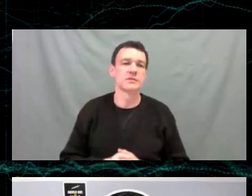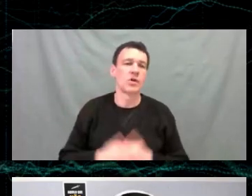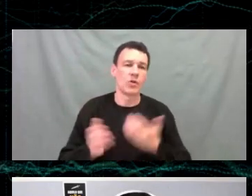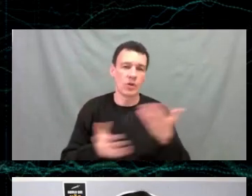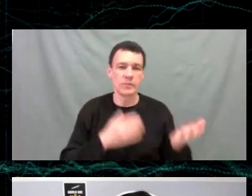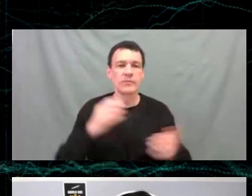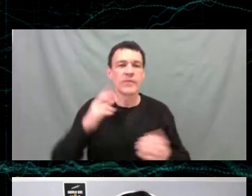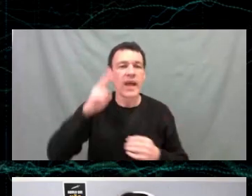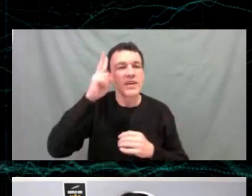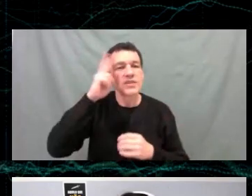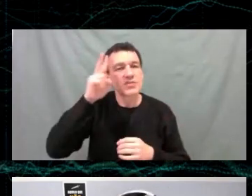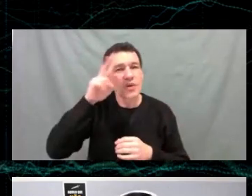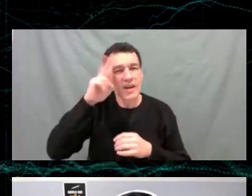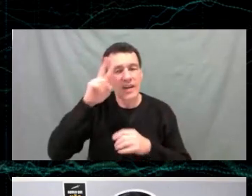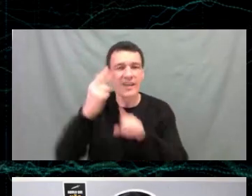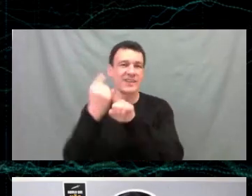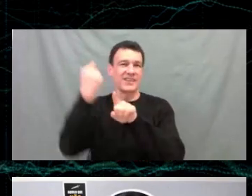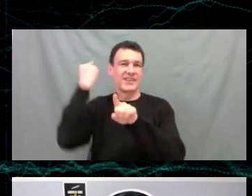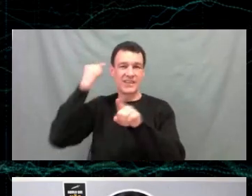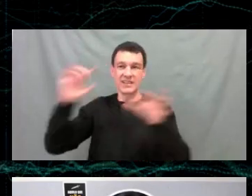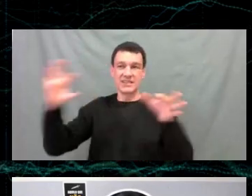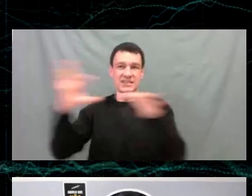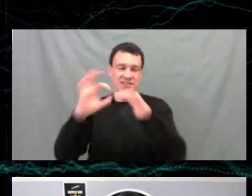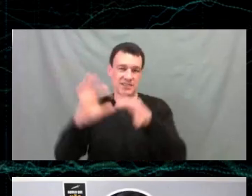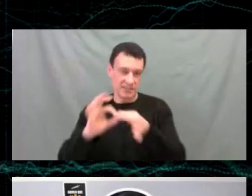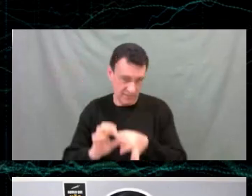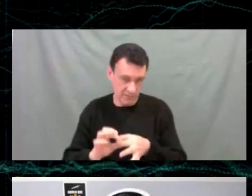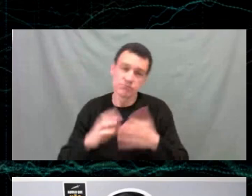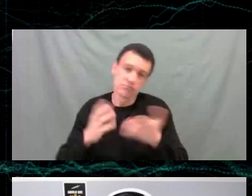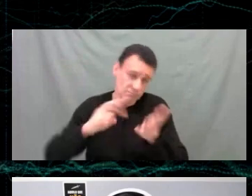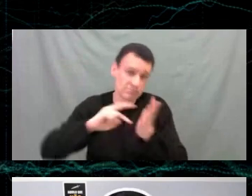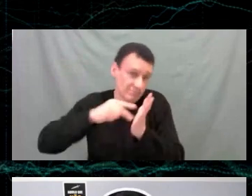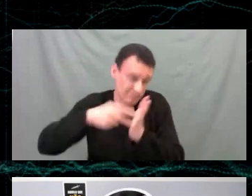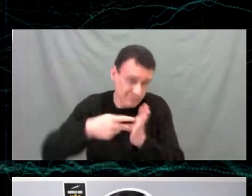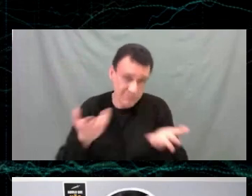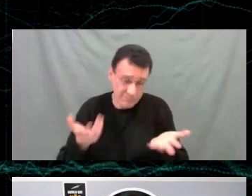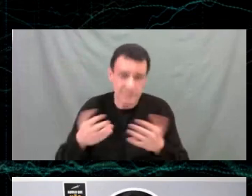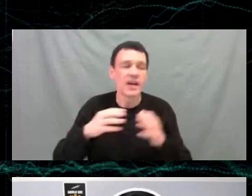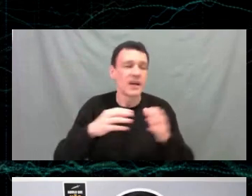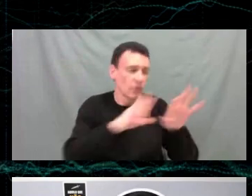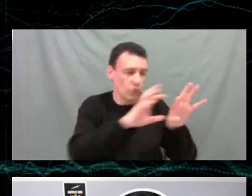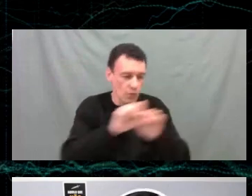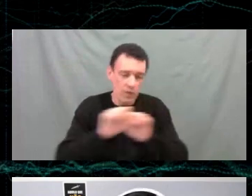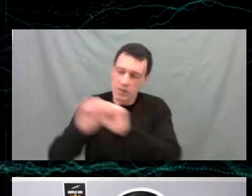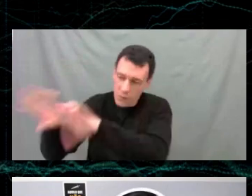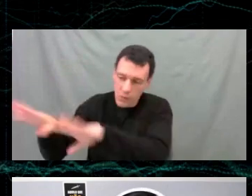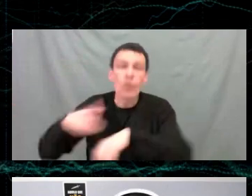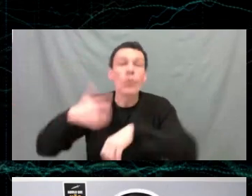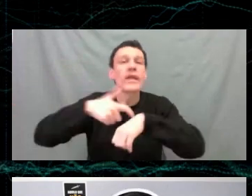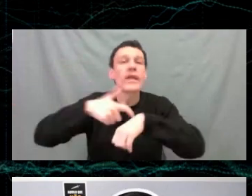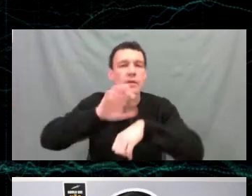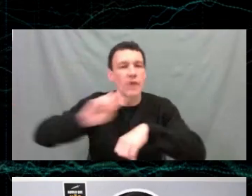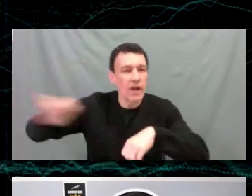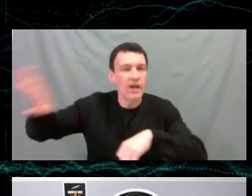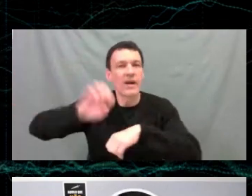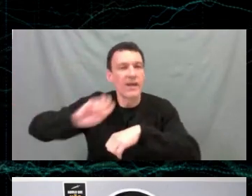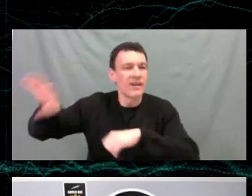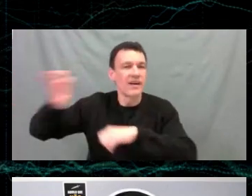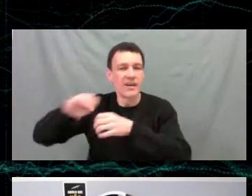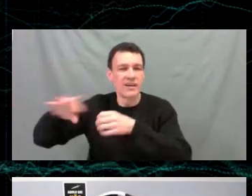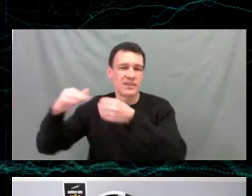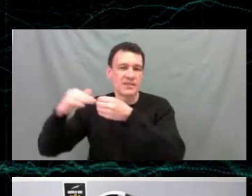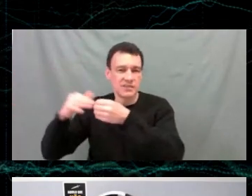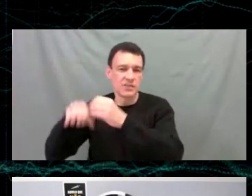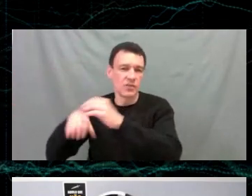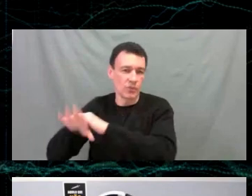history, então ele via para escrever no banco de dados aquilo que foi coletado. O HTTP Puller, que é a parte do monitoramento web, e o Unreachable